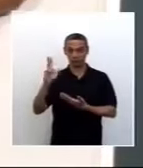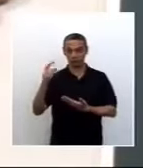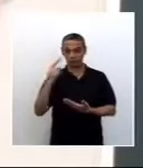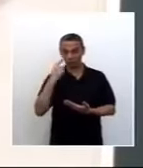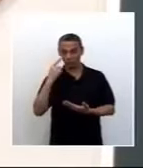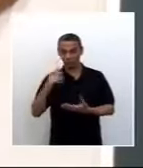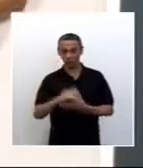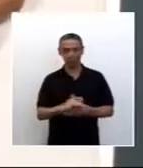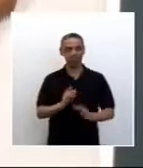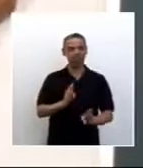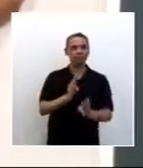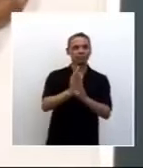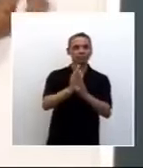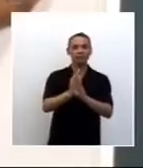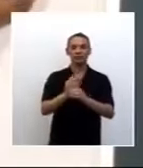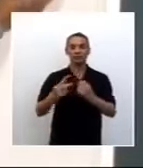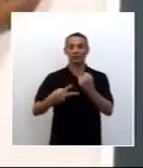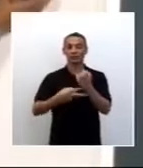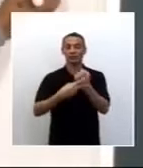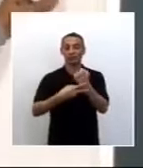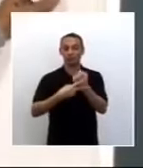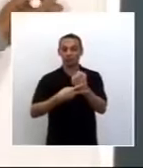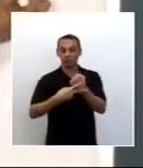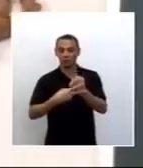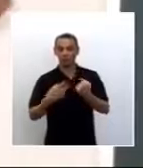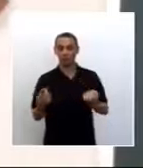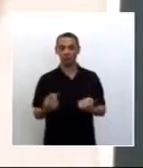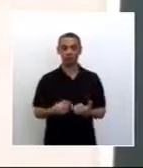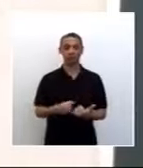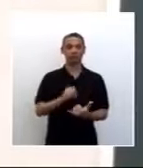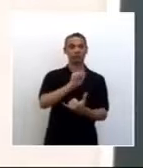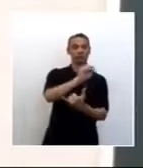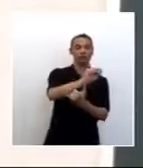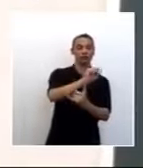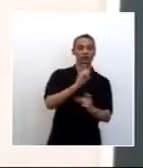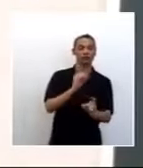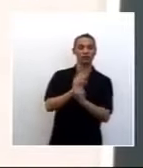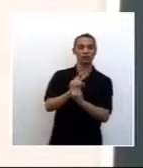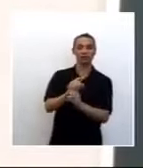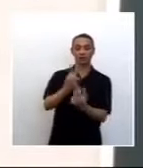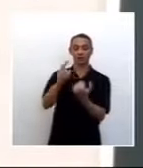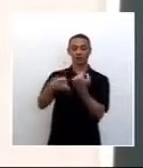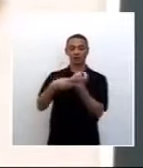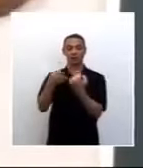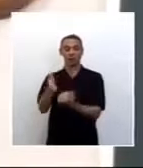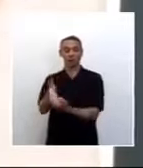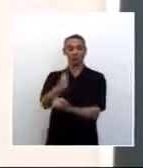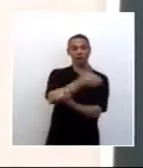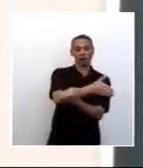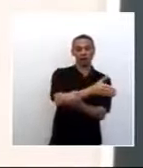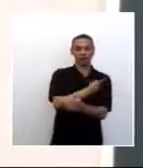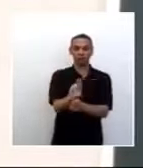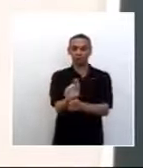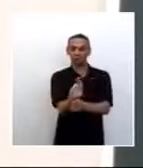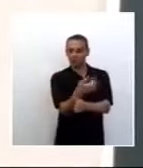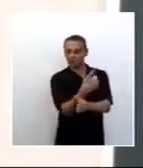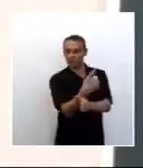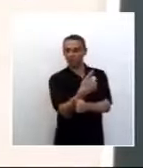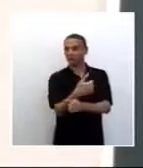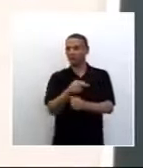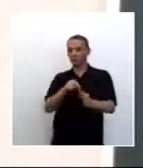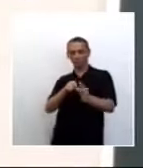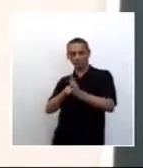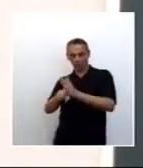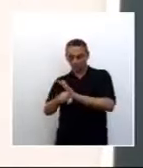ó localizei o verbo sujeito o que vem antes do verbo eu corto Sujeito da pergunta